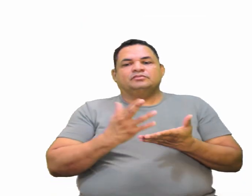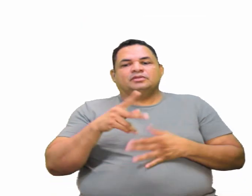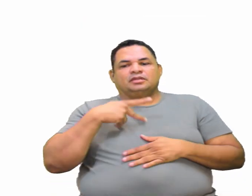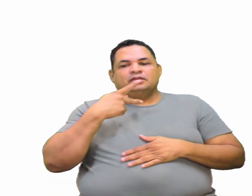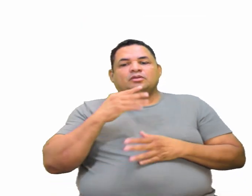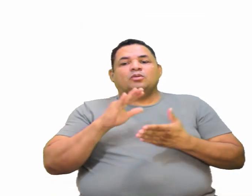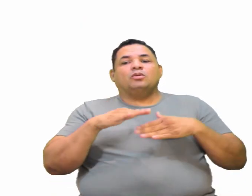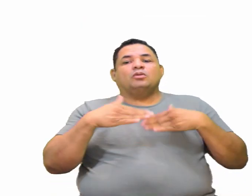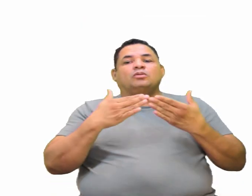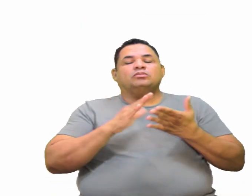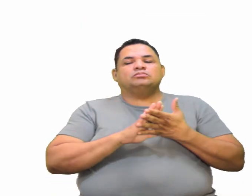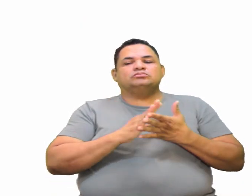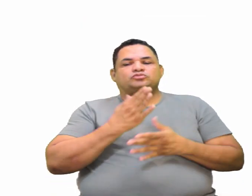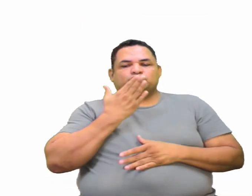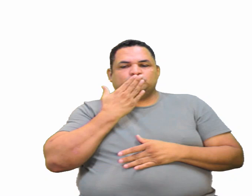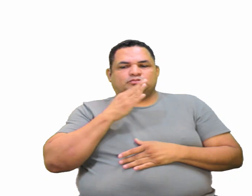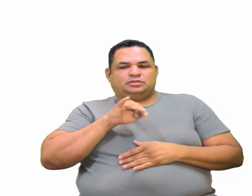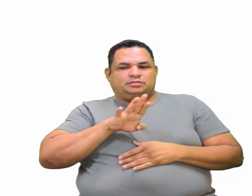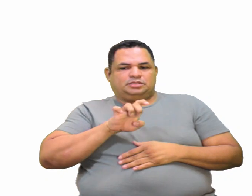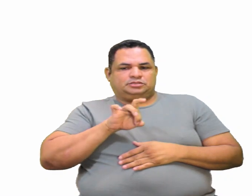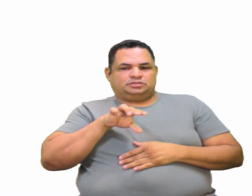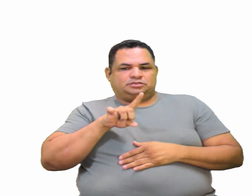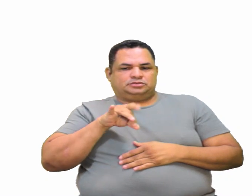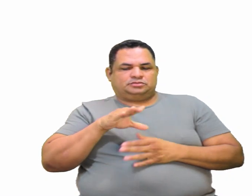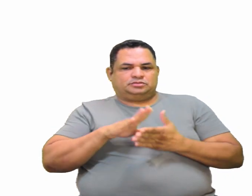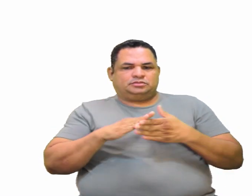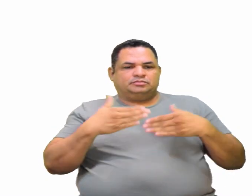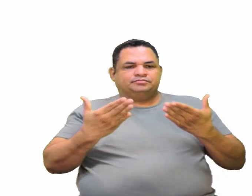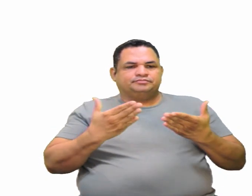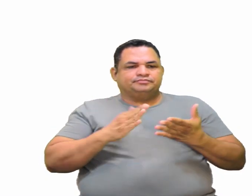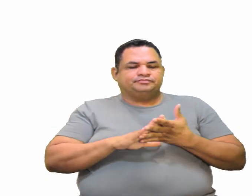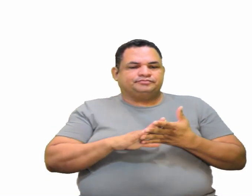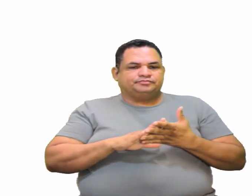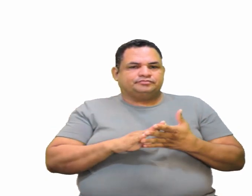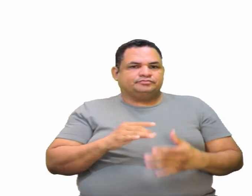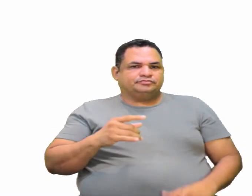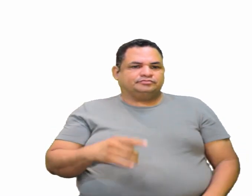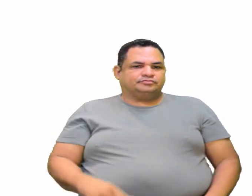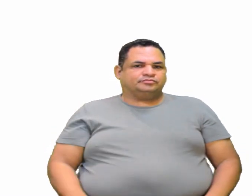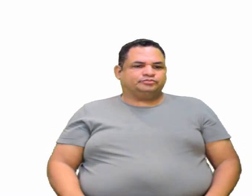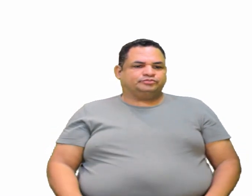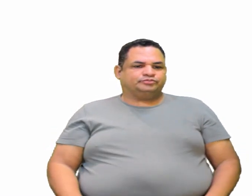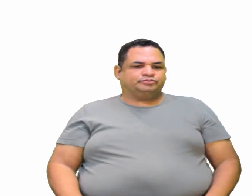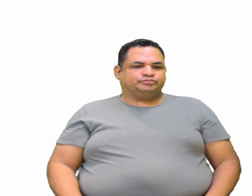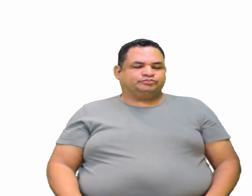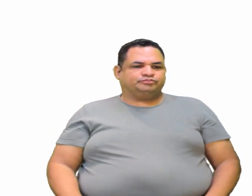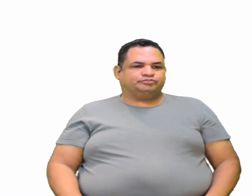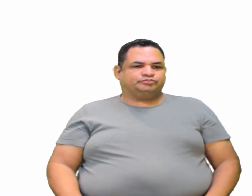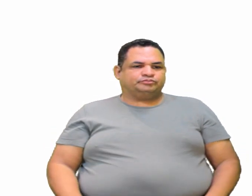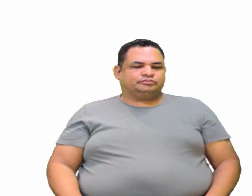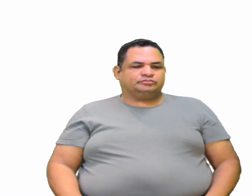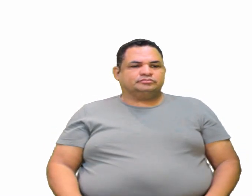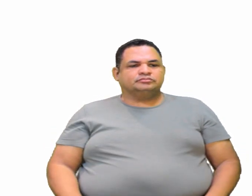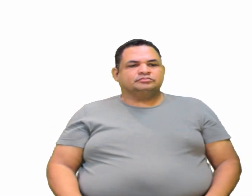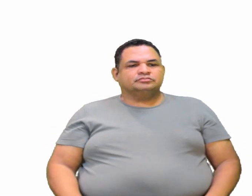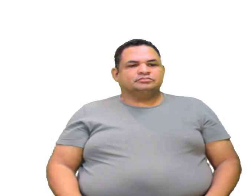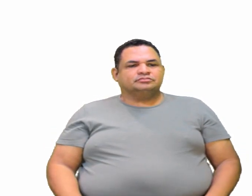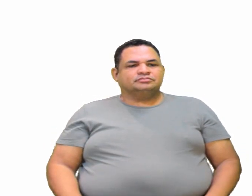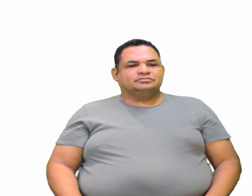referindo a que tipo de mimetismo? Vamos lá, eu vou fazer aí de cima para